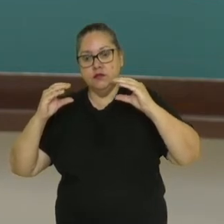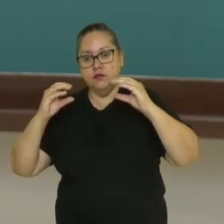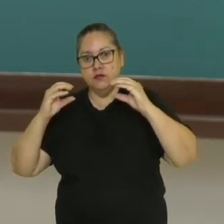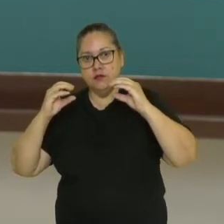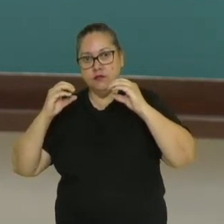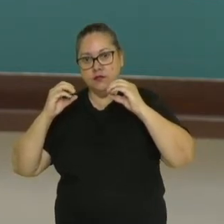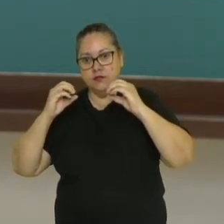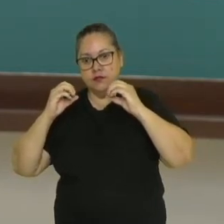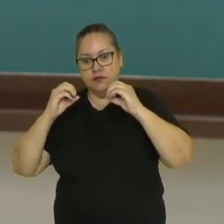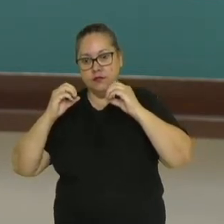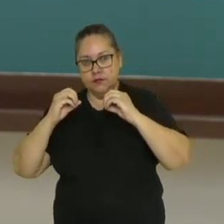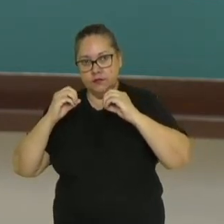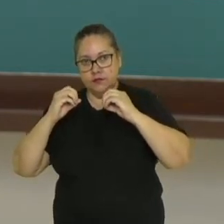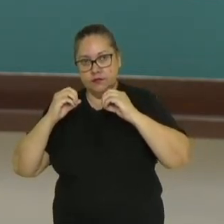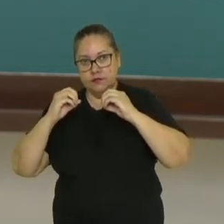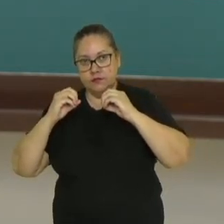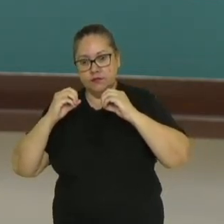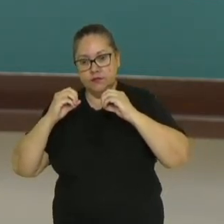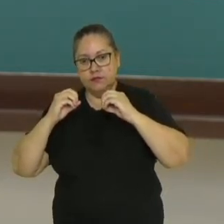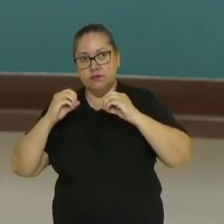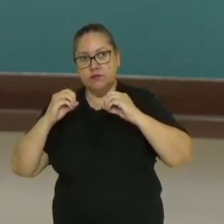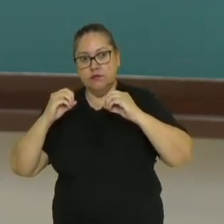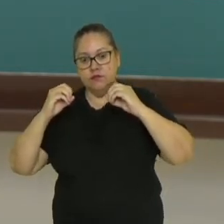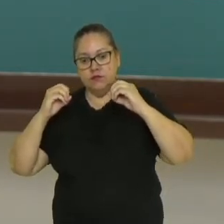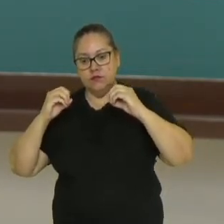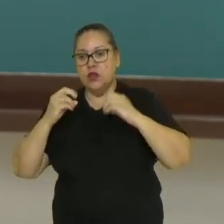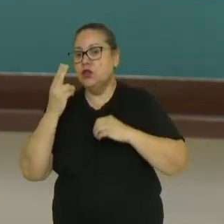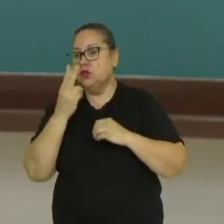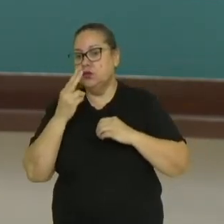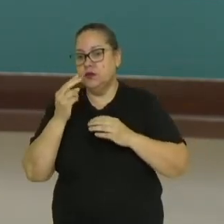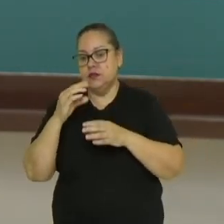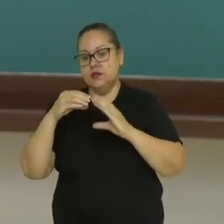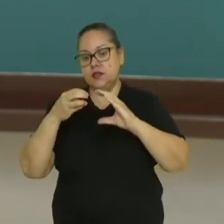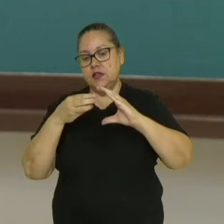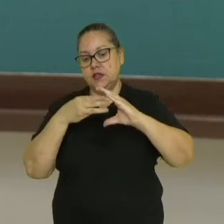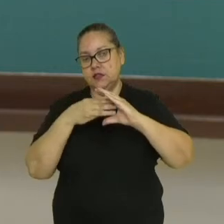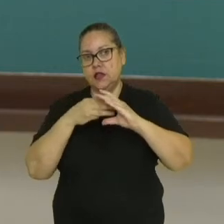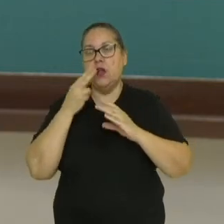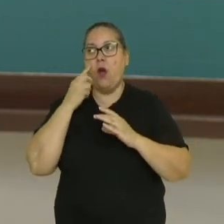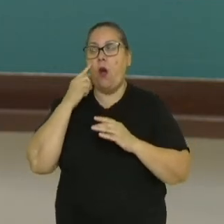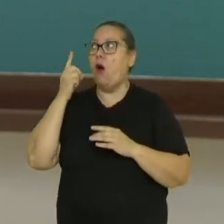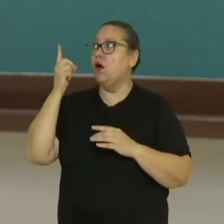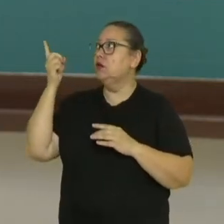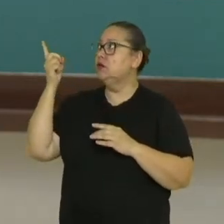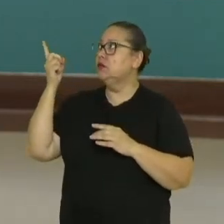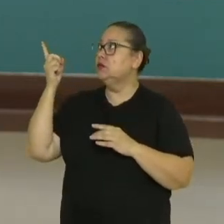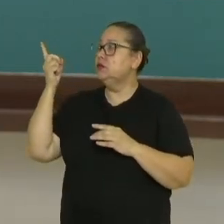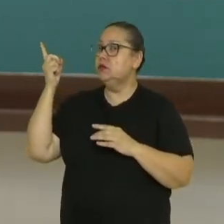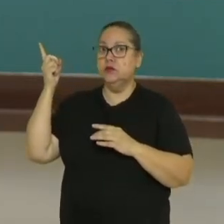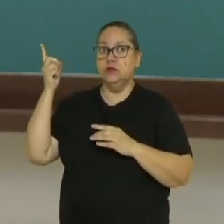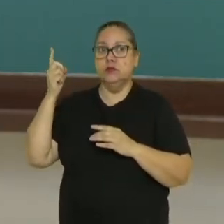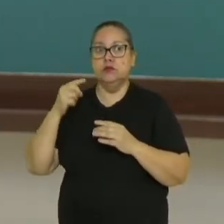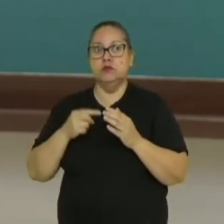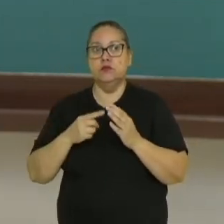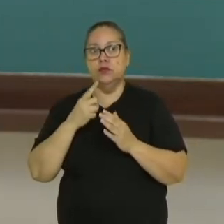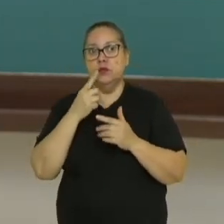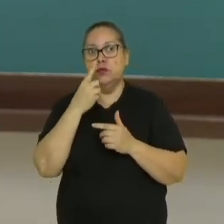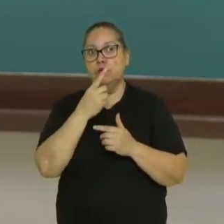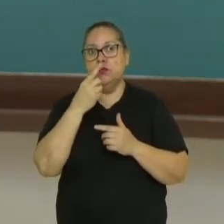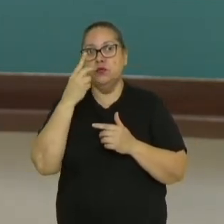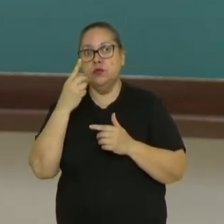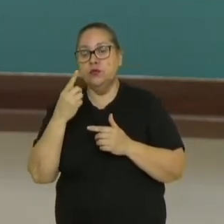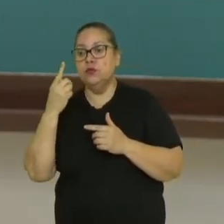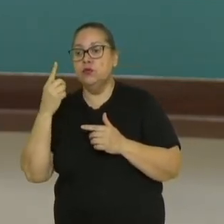dividir, né? O citoplasma vai se dividir e vão gerar duas células. Observe que a prófase 1, metáfase